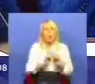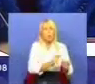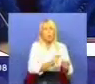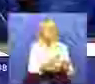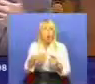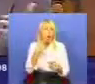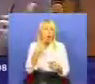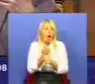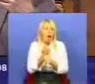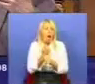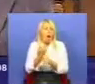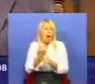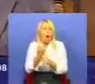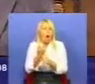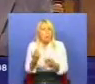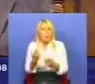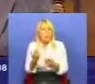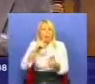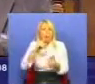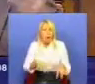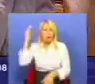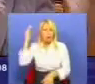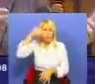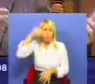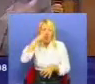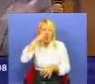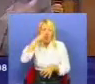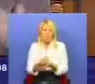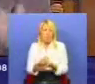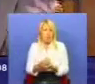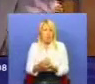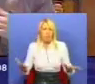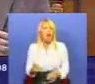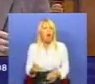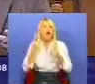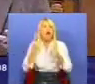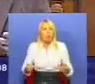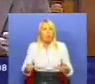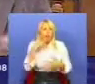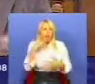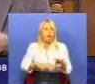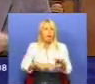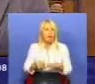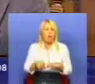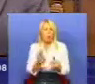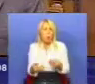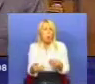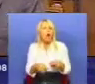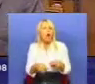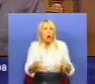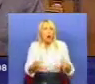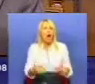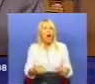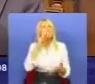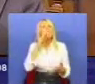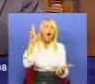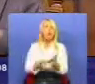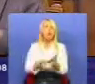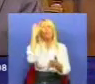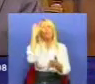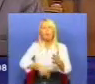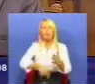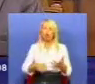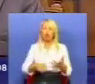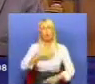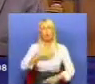curso de que a Assembleia nada sabe, porque fazendo por via da maioria nada saber, está a aprovar um imposto para uma empresa que